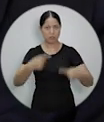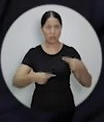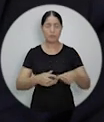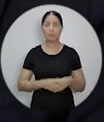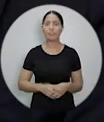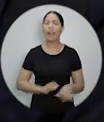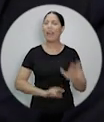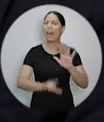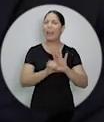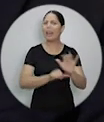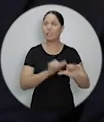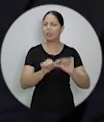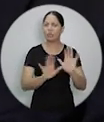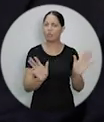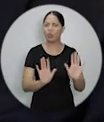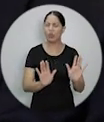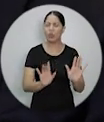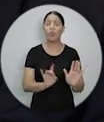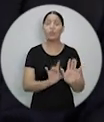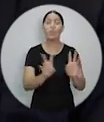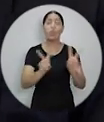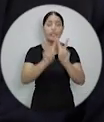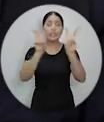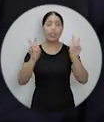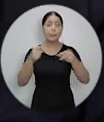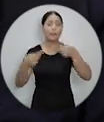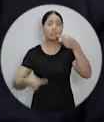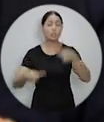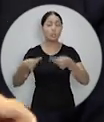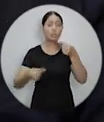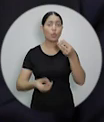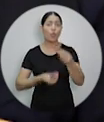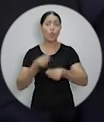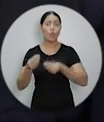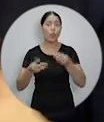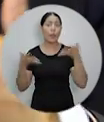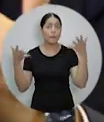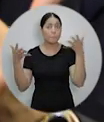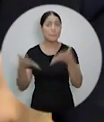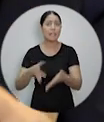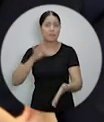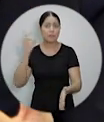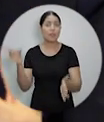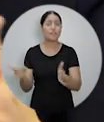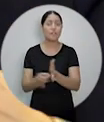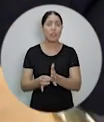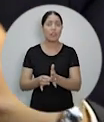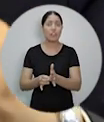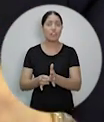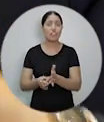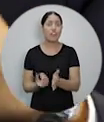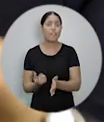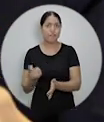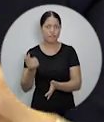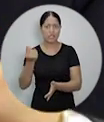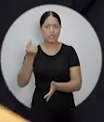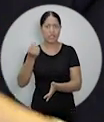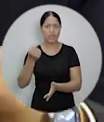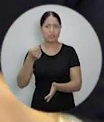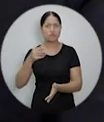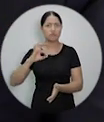na política. A lei recente, ela não modificou isso, ela só trouxe uma discussão sobre a questão da remuneração, ou seja, da